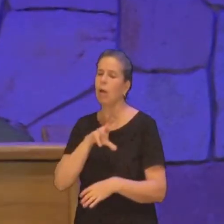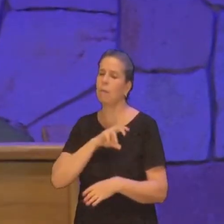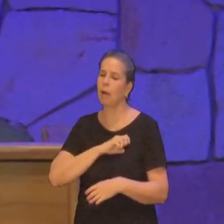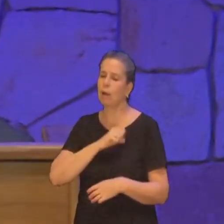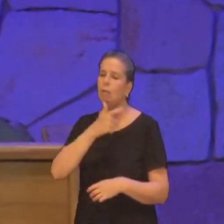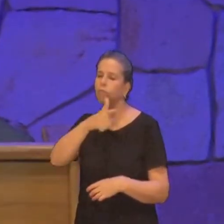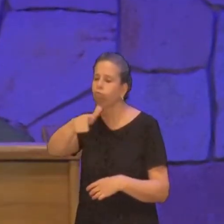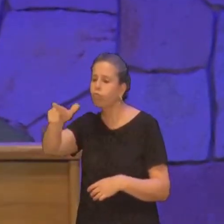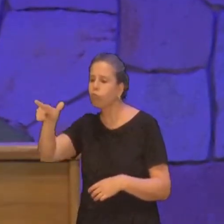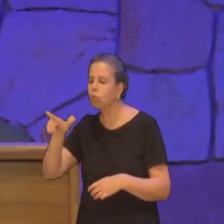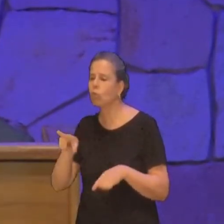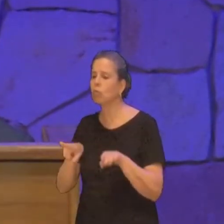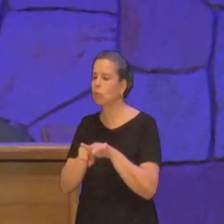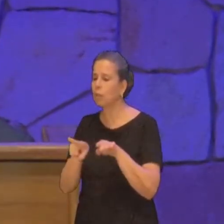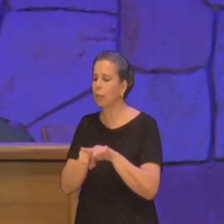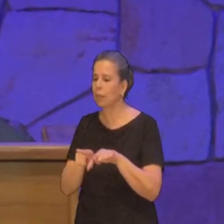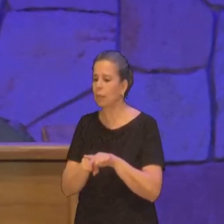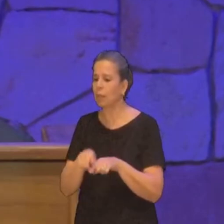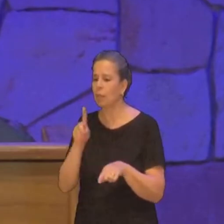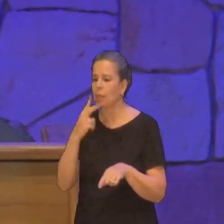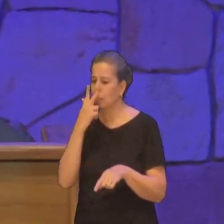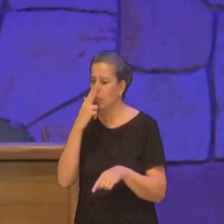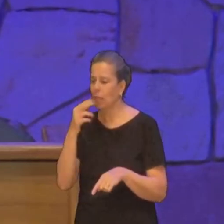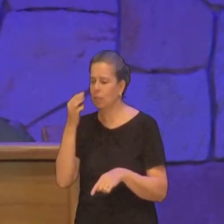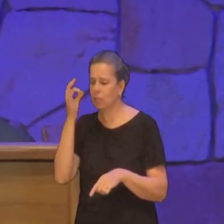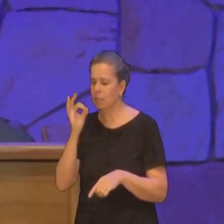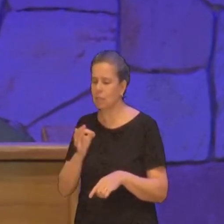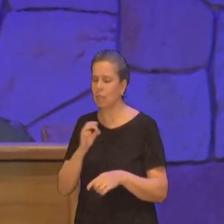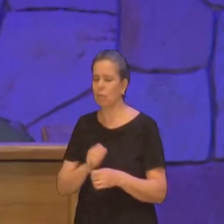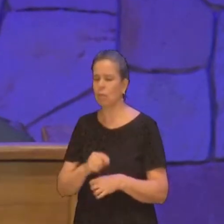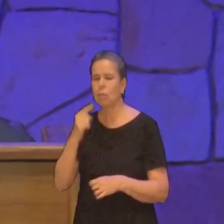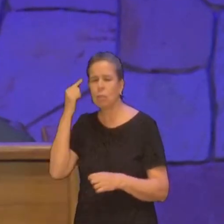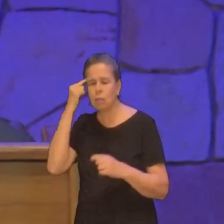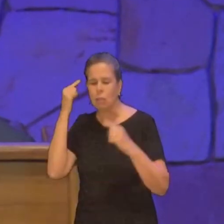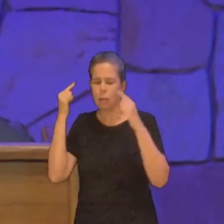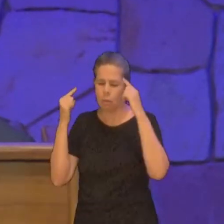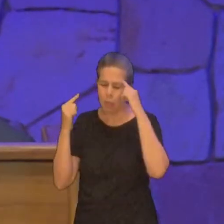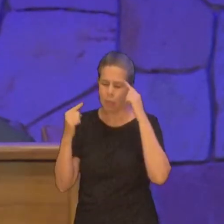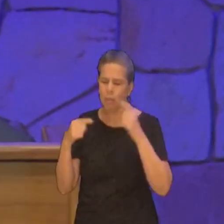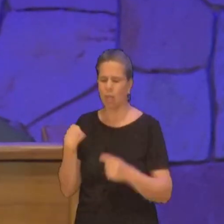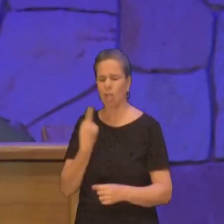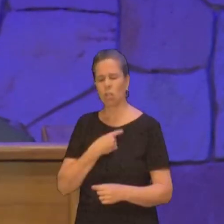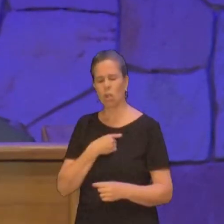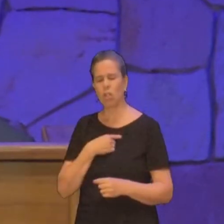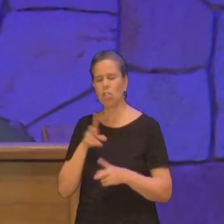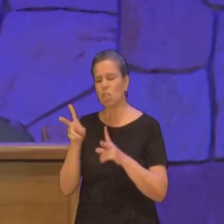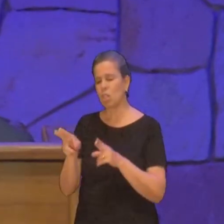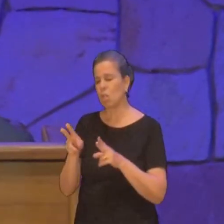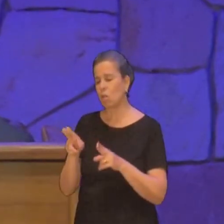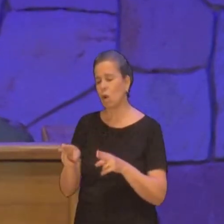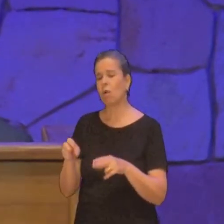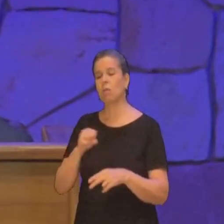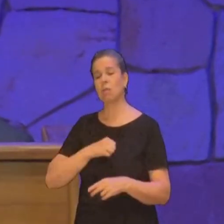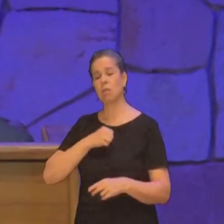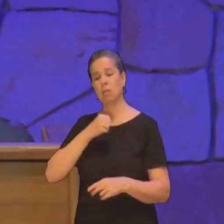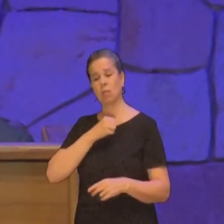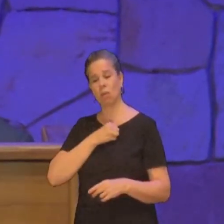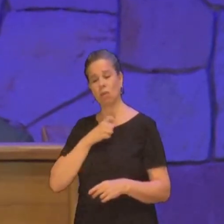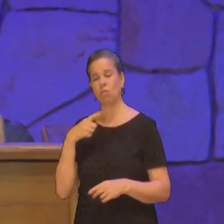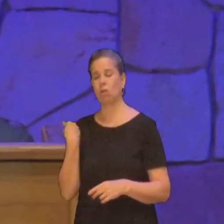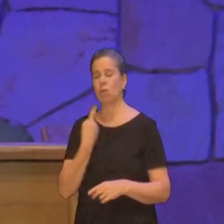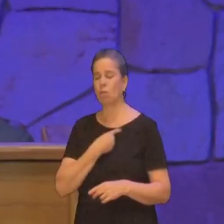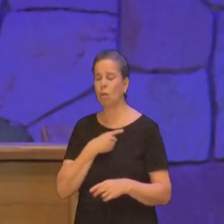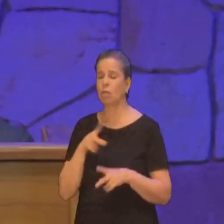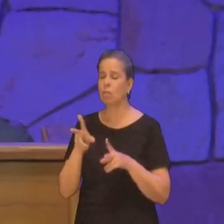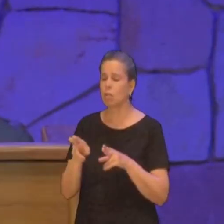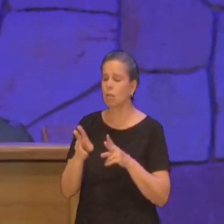Então, você acha certo? Você pensa quantas vezes nós fomos como o levita sacerdote? Quantas vezes